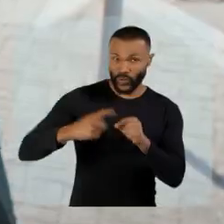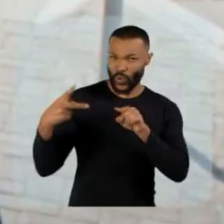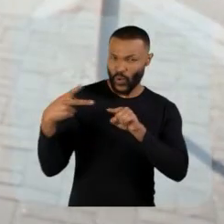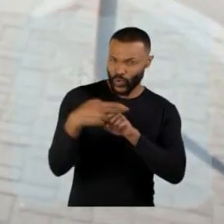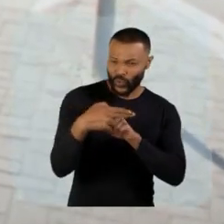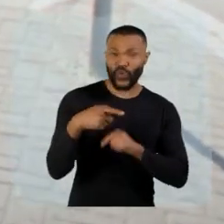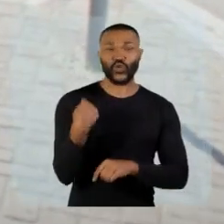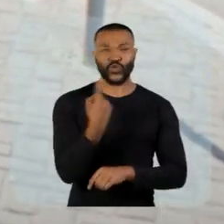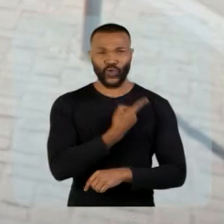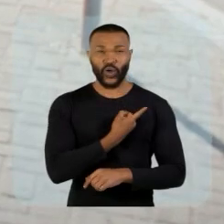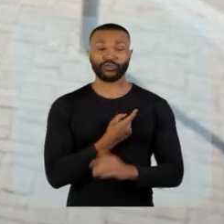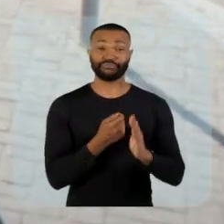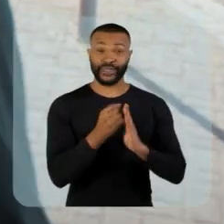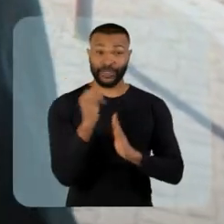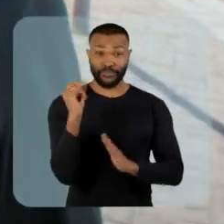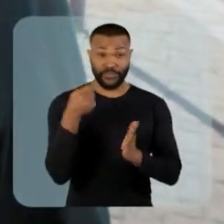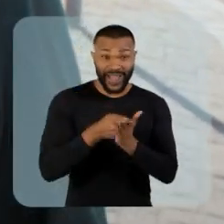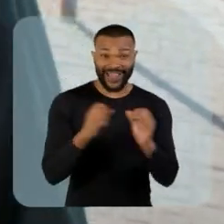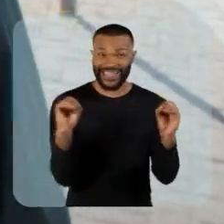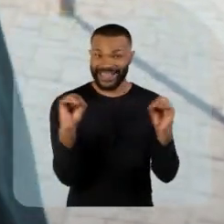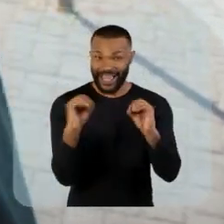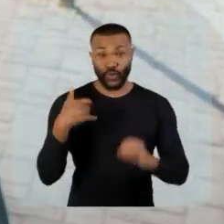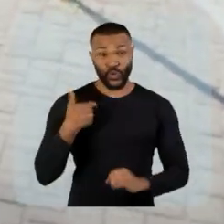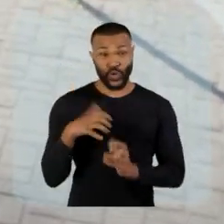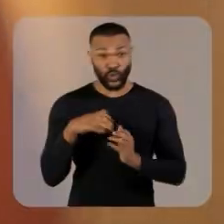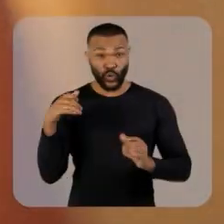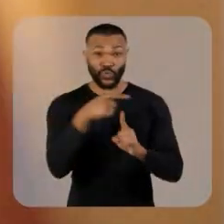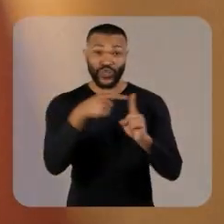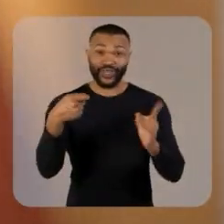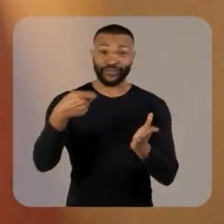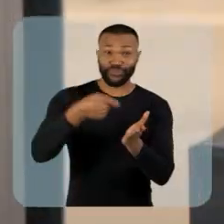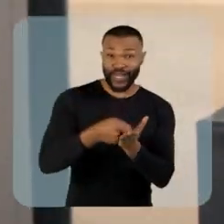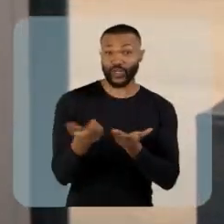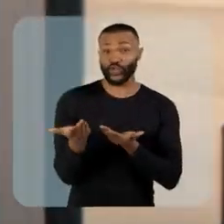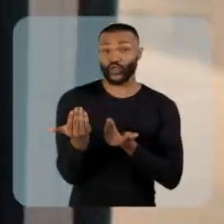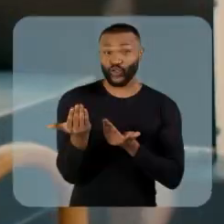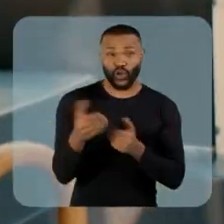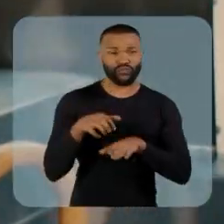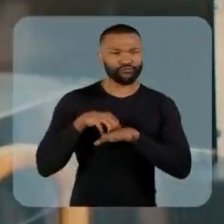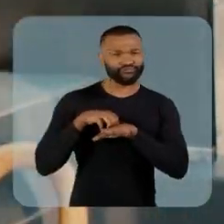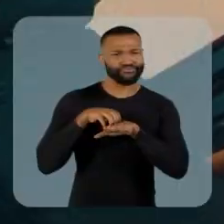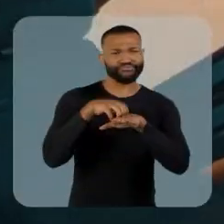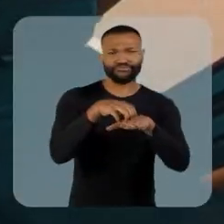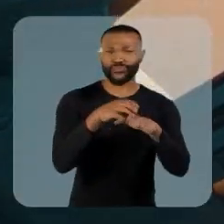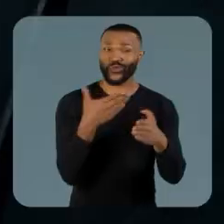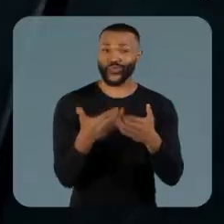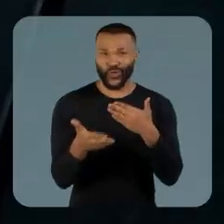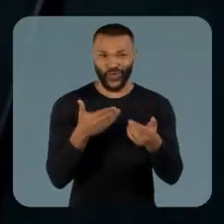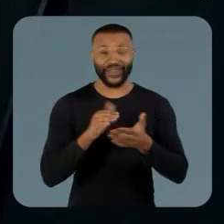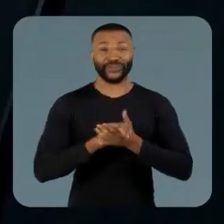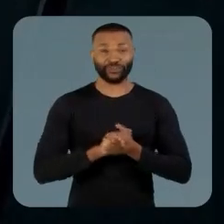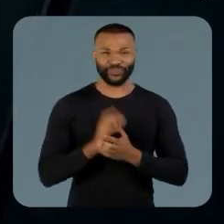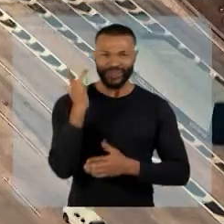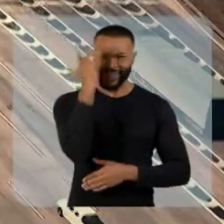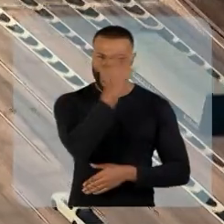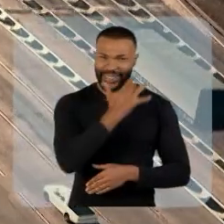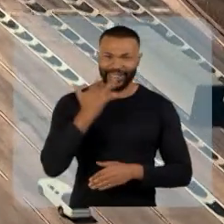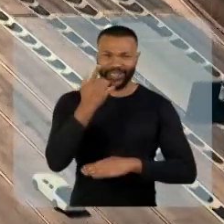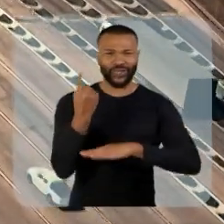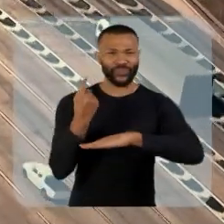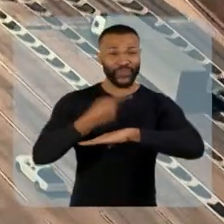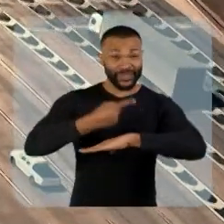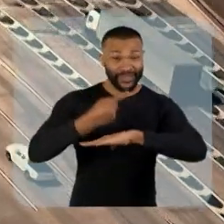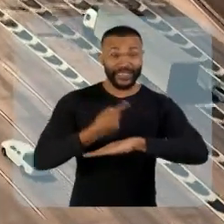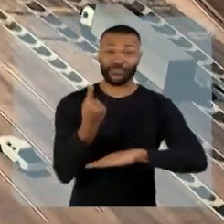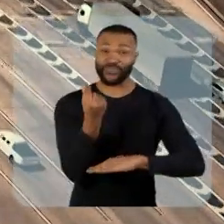cortaram. Garantir tarifa zero para idosos e meia passagem para jovens em qualquer trajeto. Haddad é pedágio